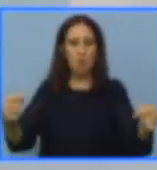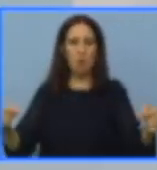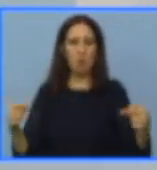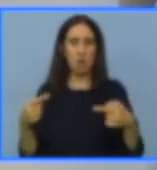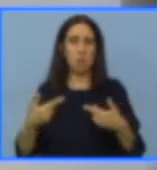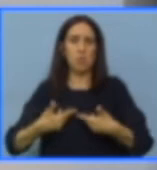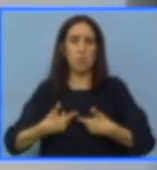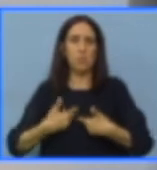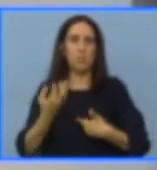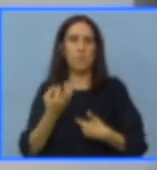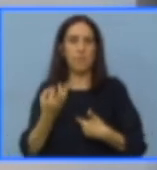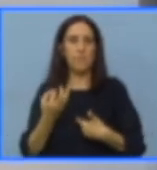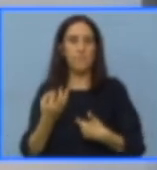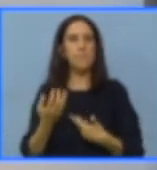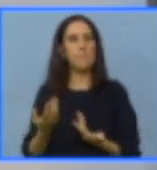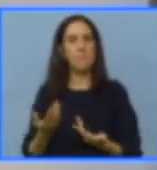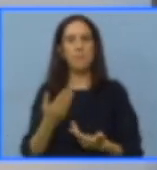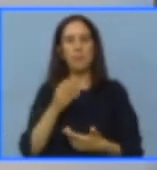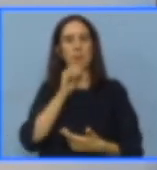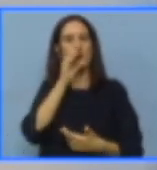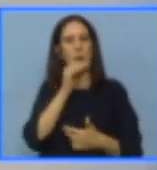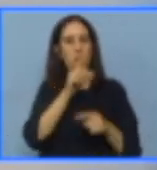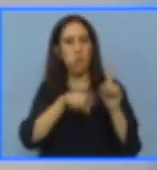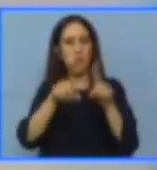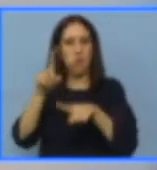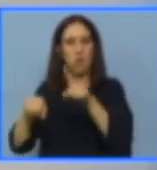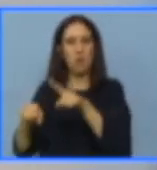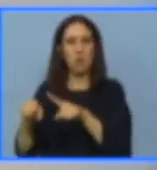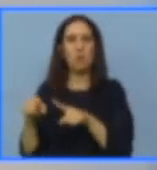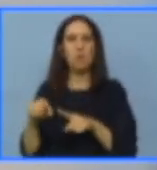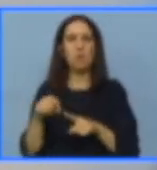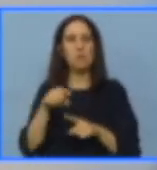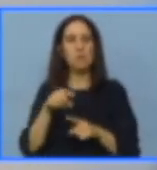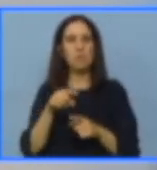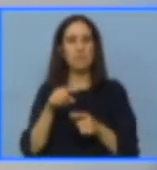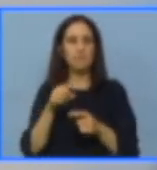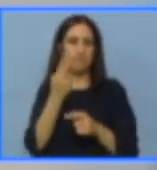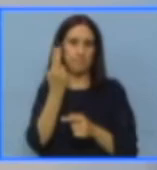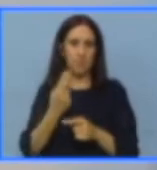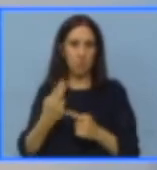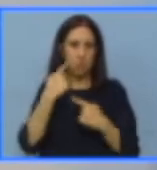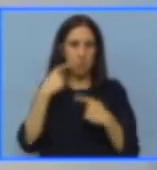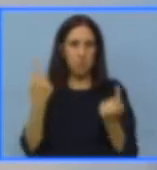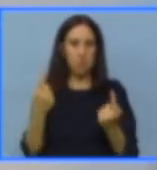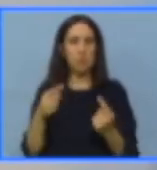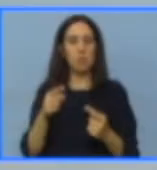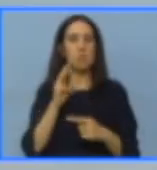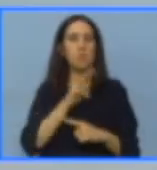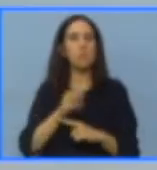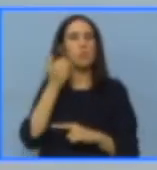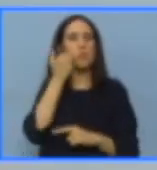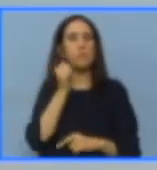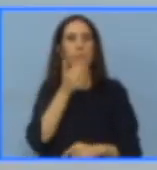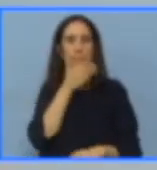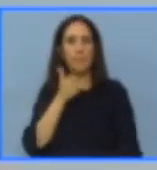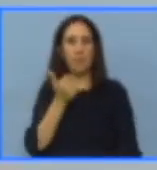evidentemente, a materializar a diversidade dessa projeção plástica e, portanto, o museu sendo um museu de belas artes